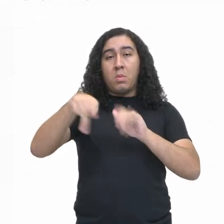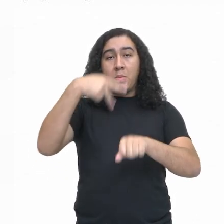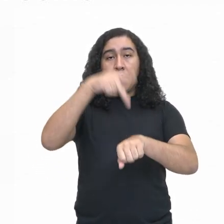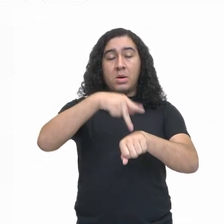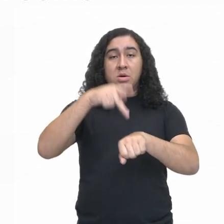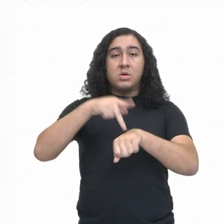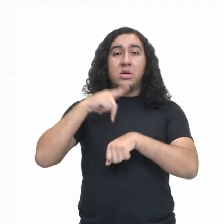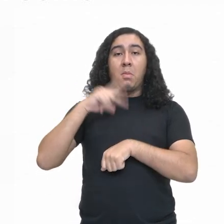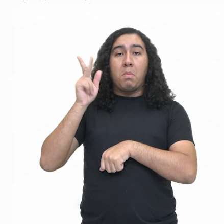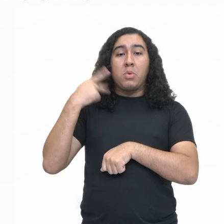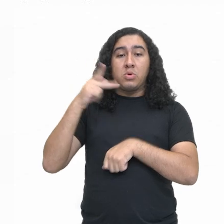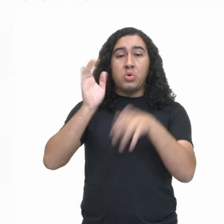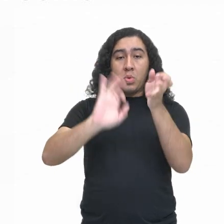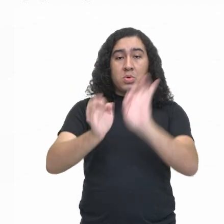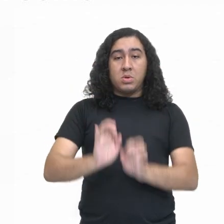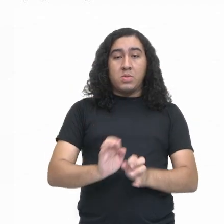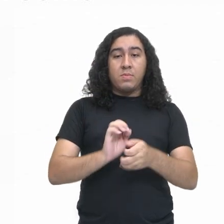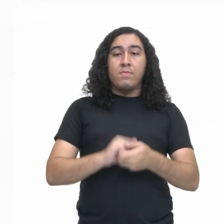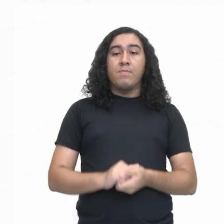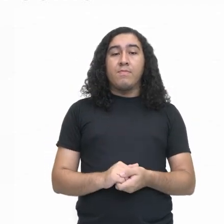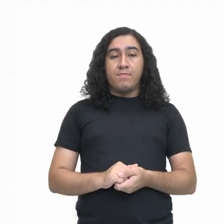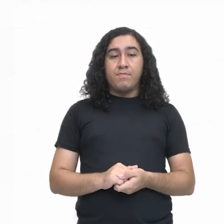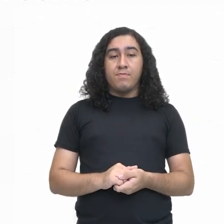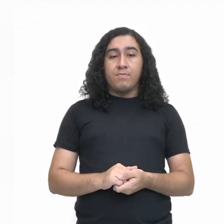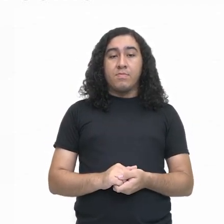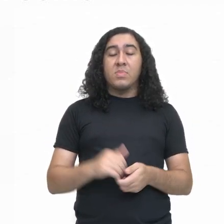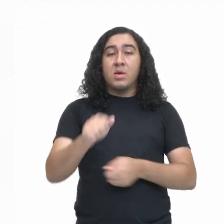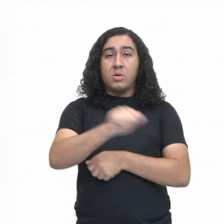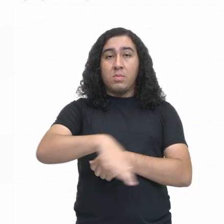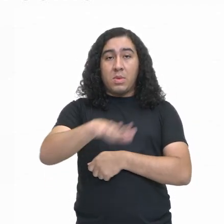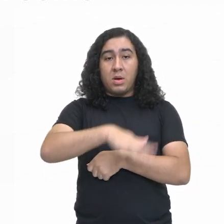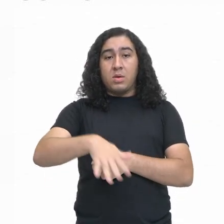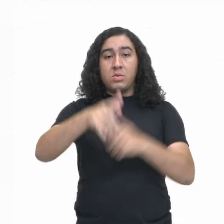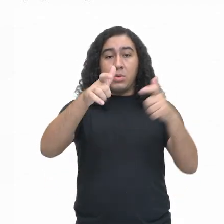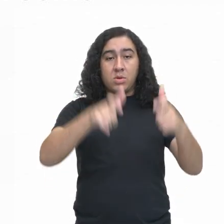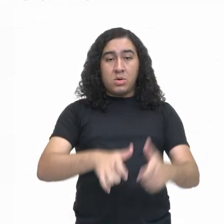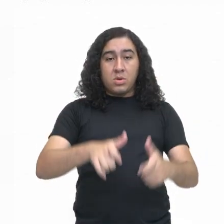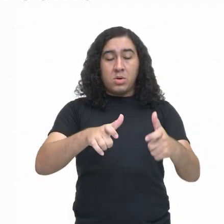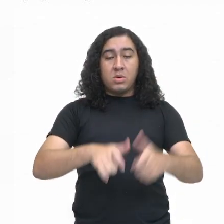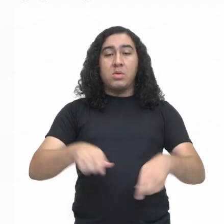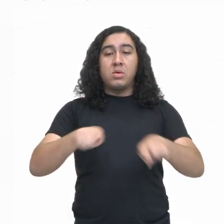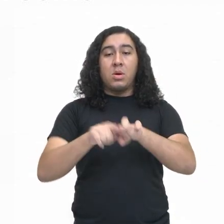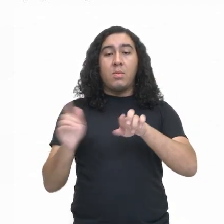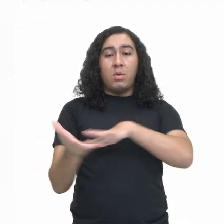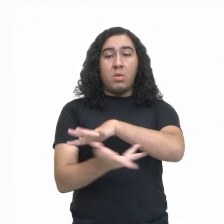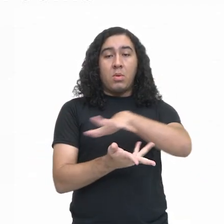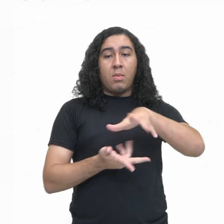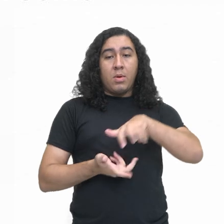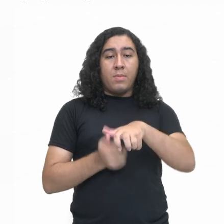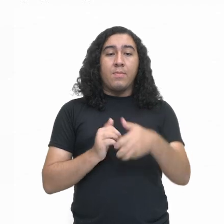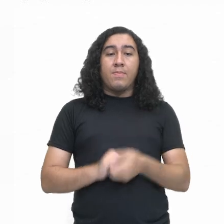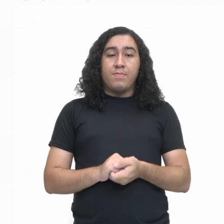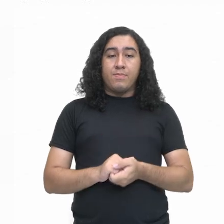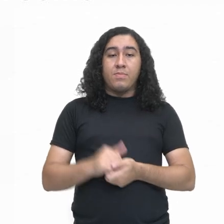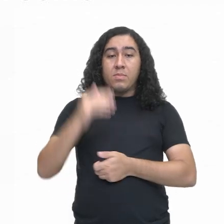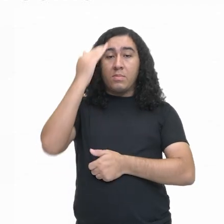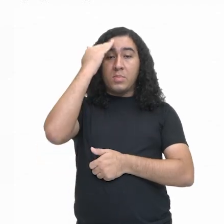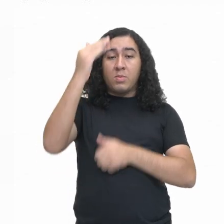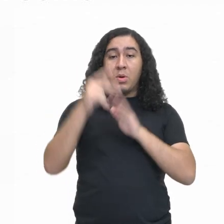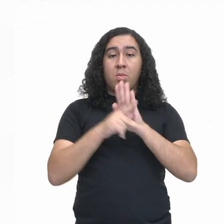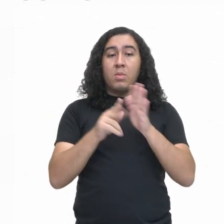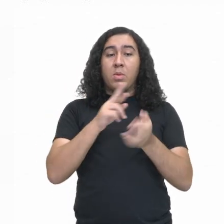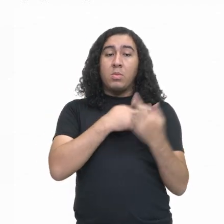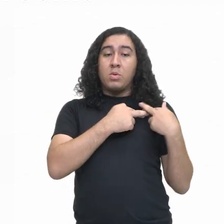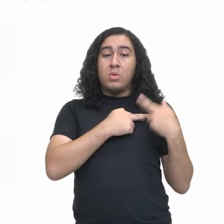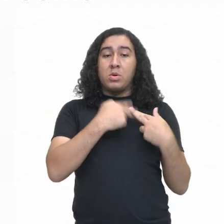populismo e por aí vai. Em âmbito local, regional, nacional e global, bem como o papel